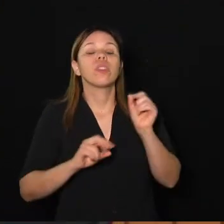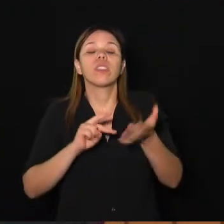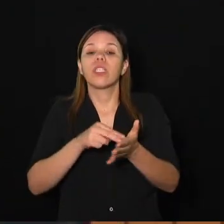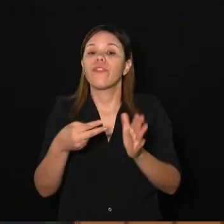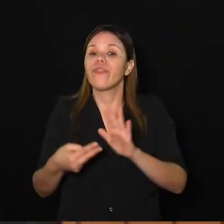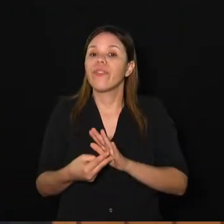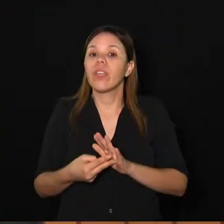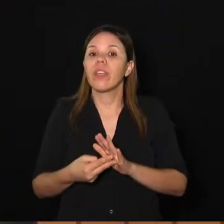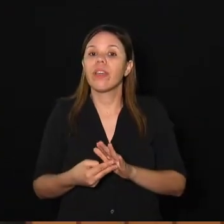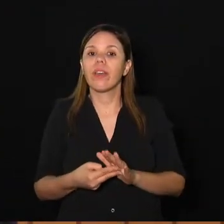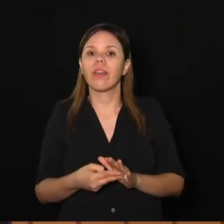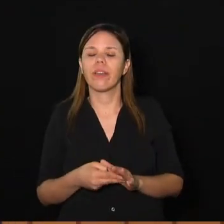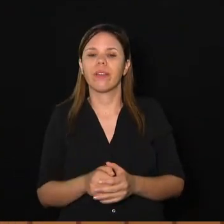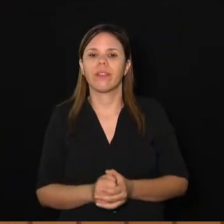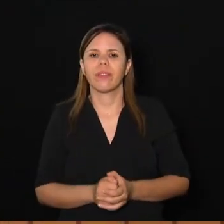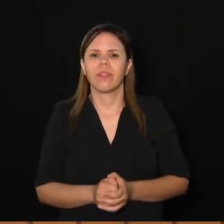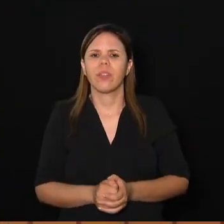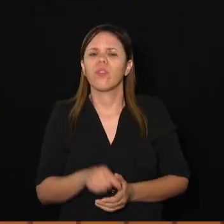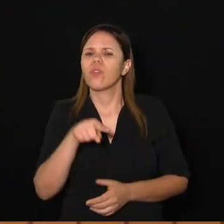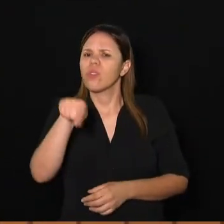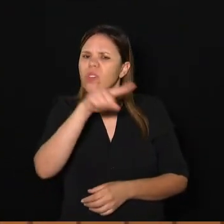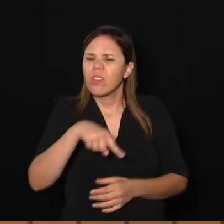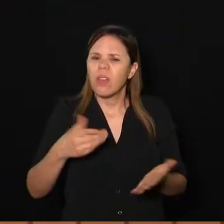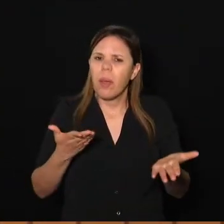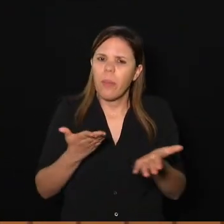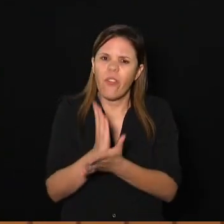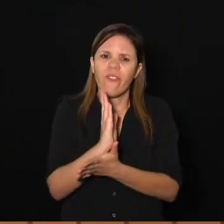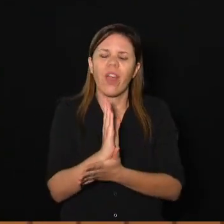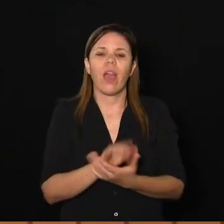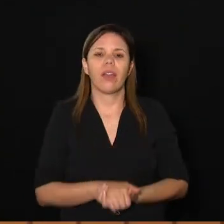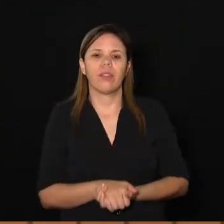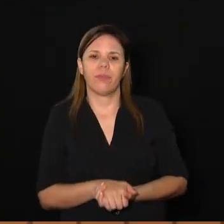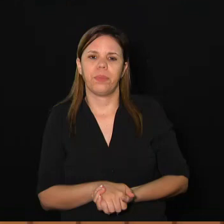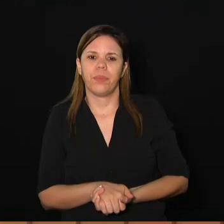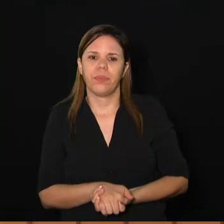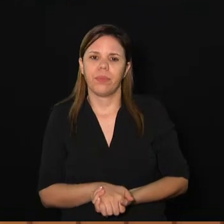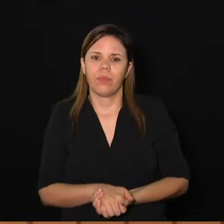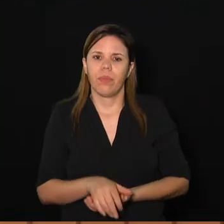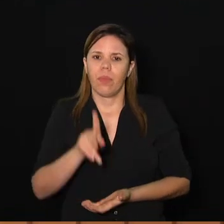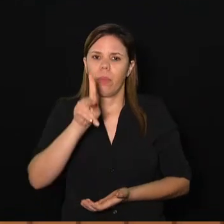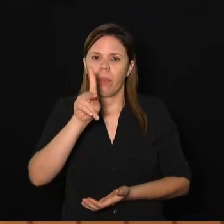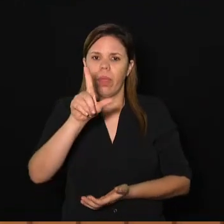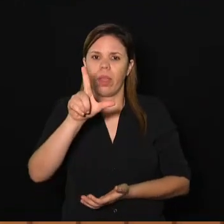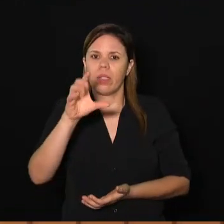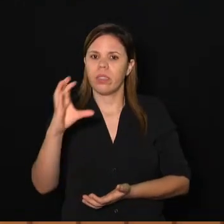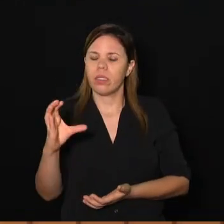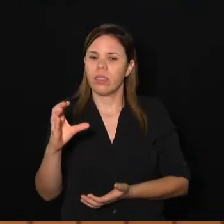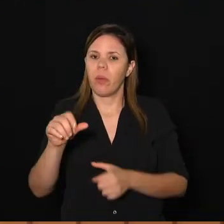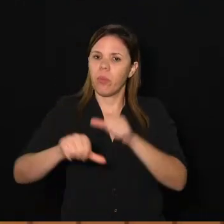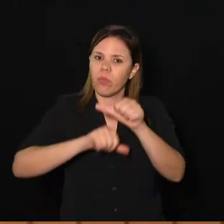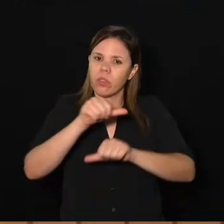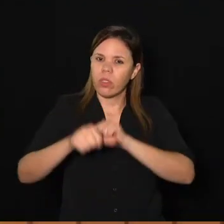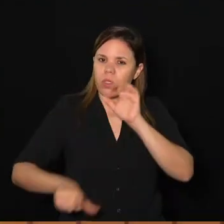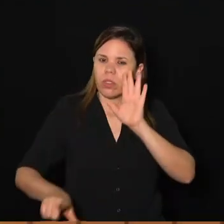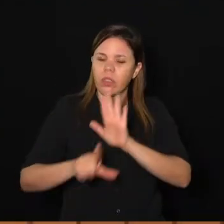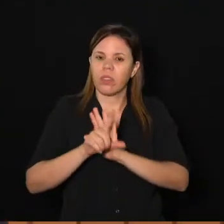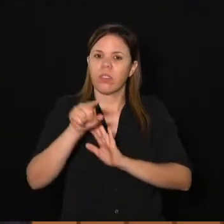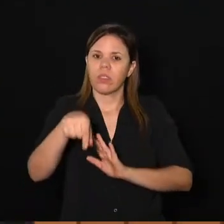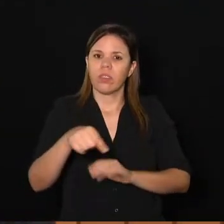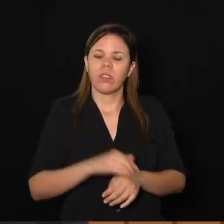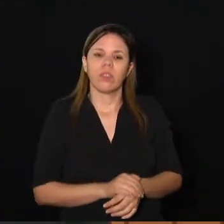então a partir do momento que os senhores aprovaram aprovarem um PLC alterando emendando uma lei desse sentido